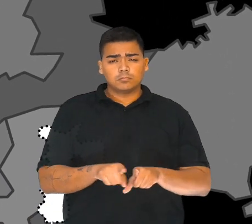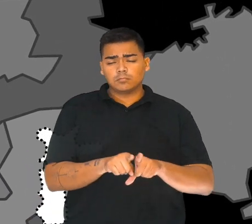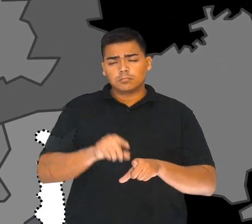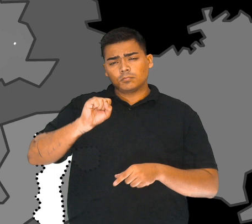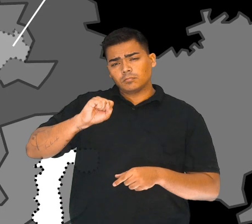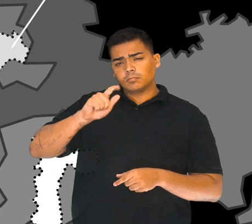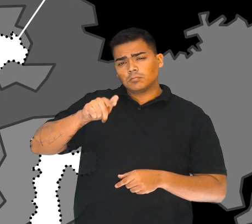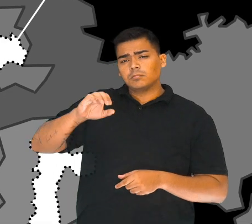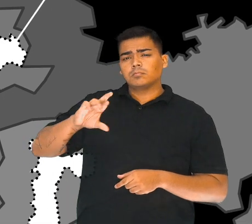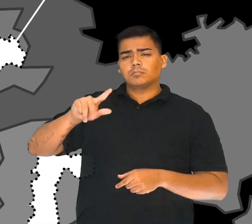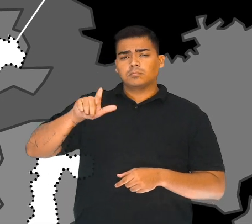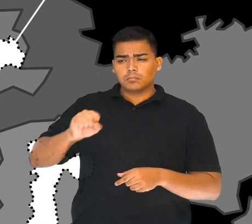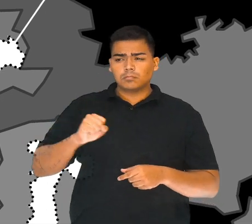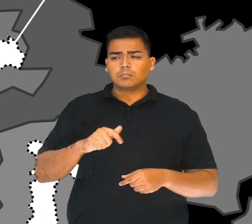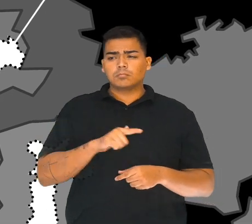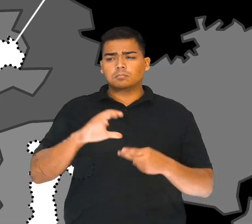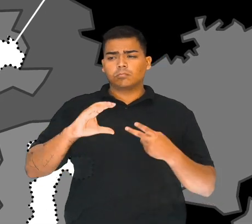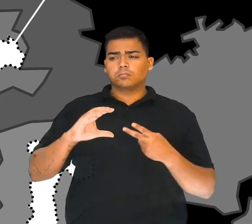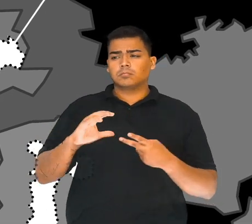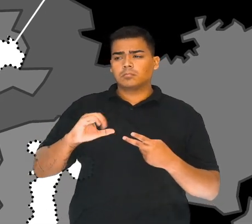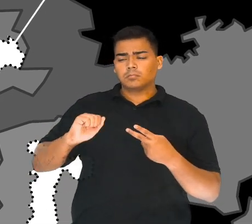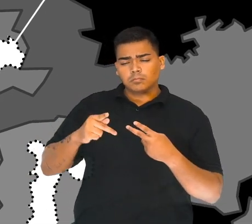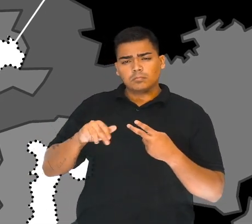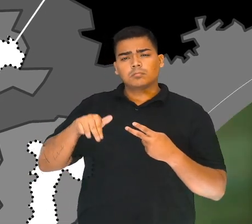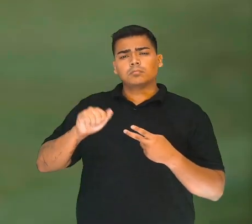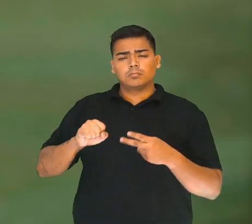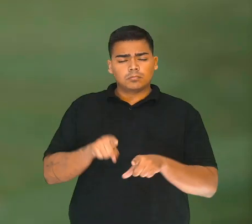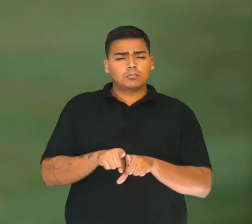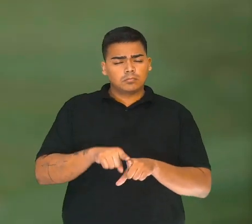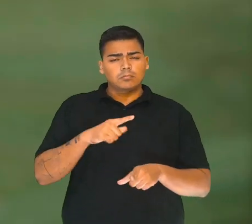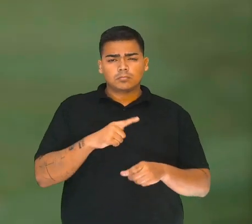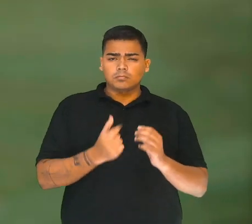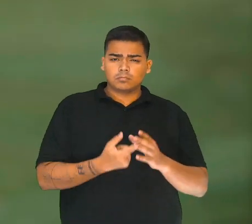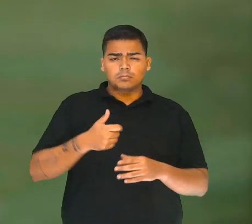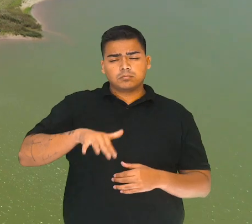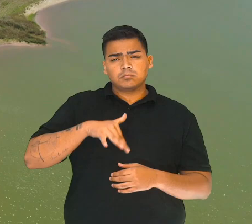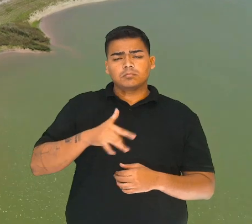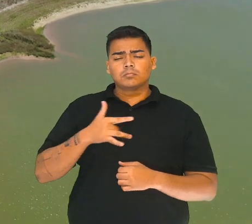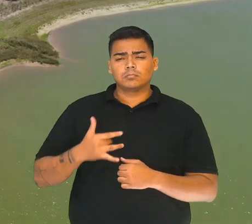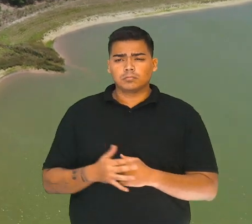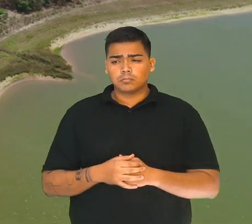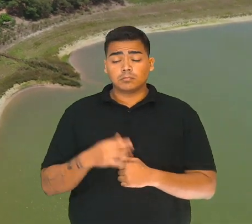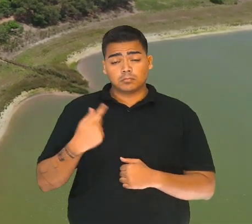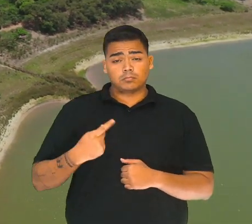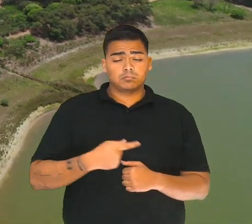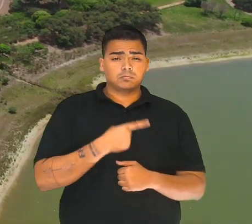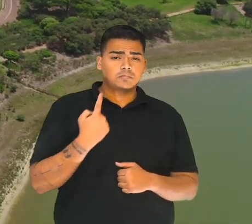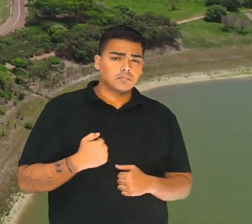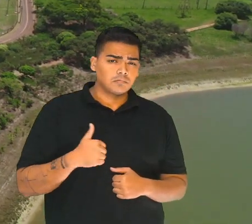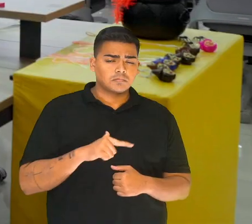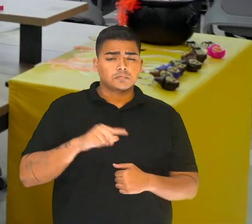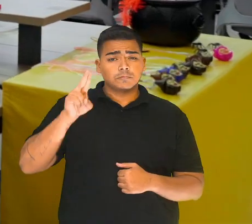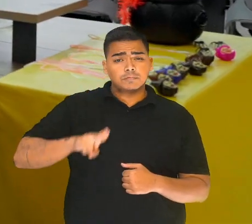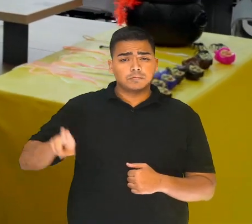e vê deep techs, a gente vai para Campinas e vê muita solução de saúde. São ecossistemas dentro de ecossistemas. Aqui em Campinas, o que nós temos? Por